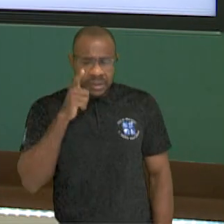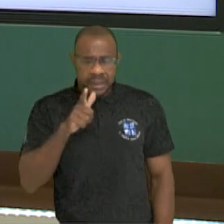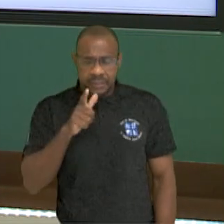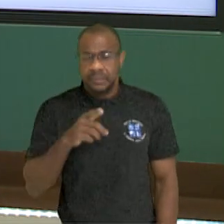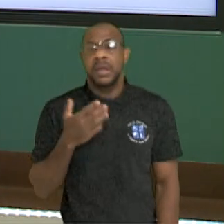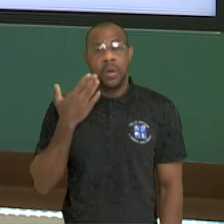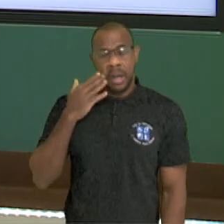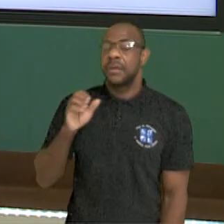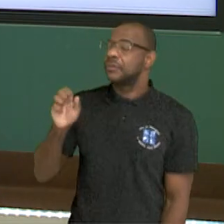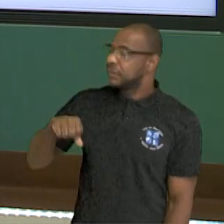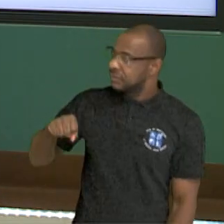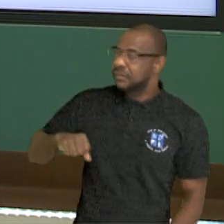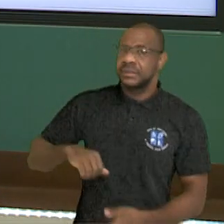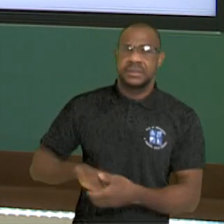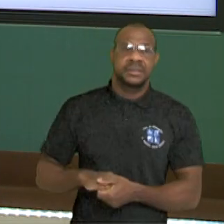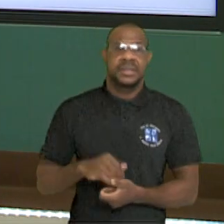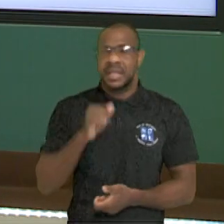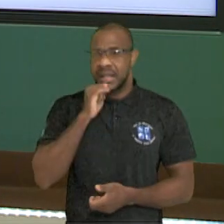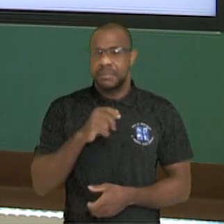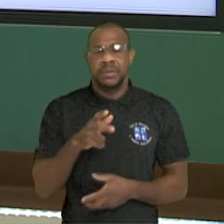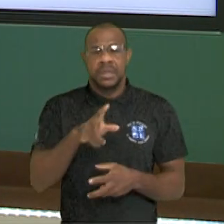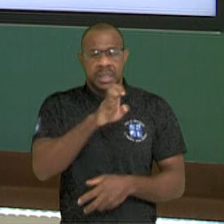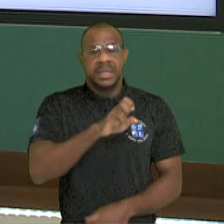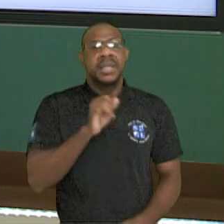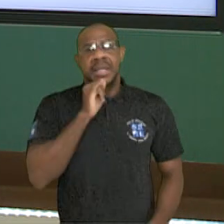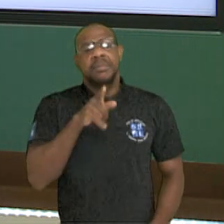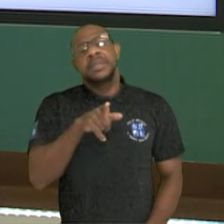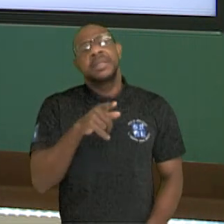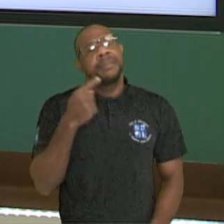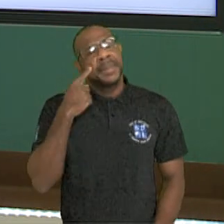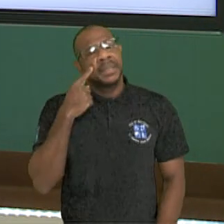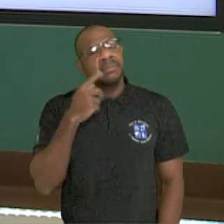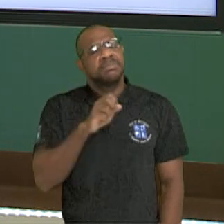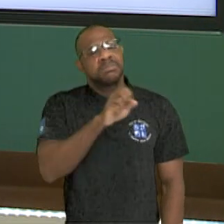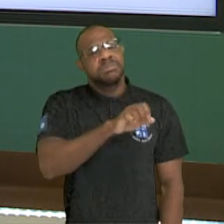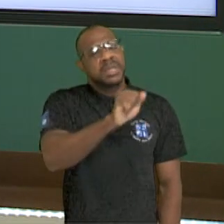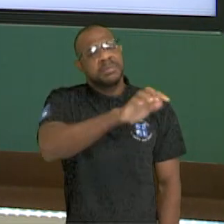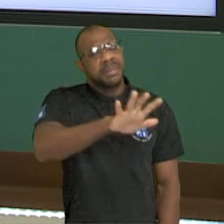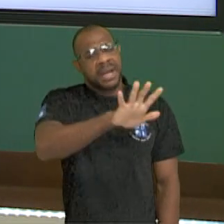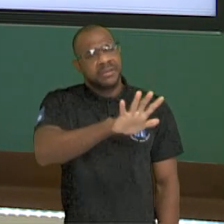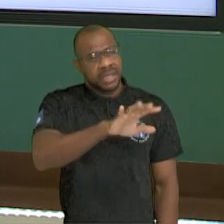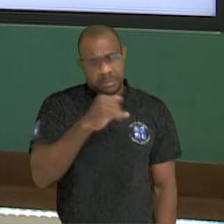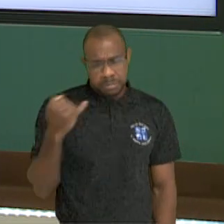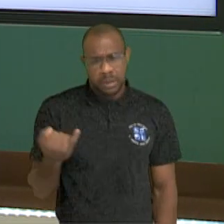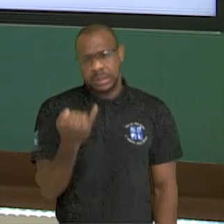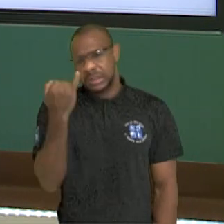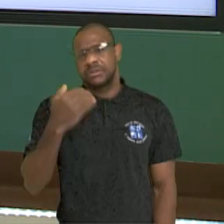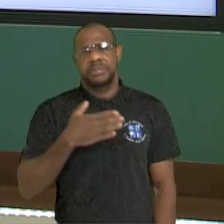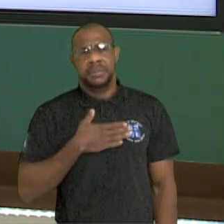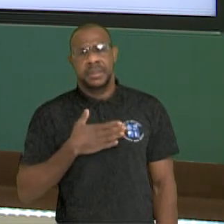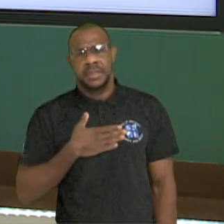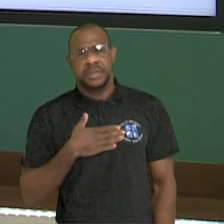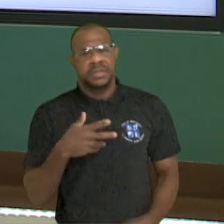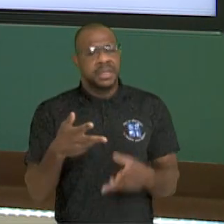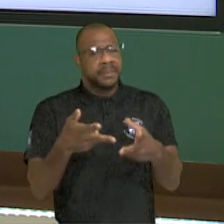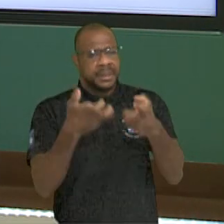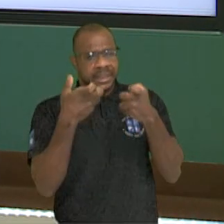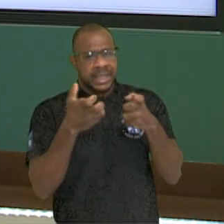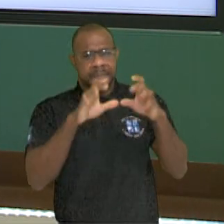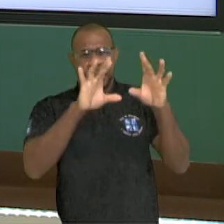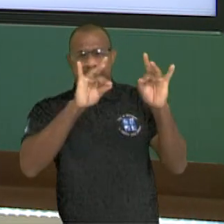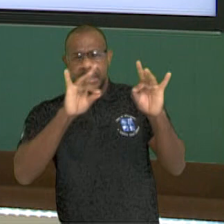do quanto aquilo ali era útil para vocês, quando liam, então vocês percebiam as cenas melhores, os